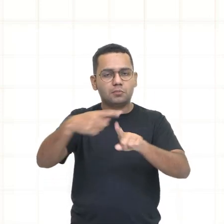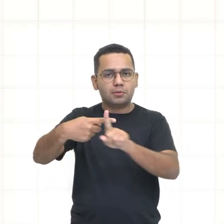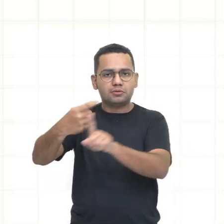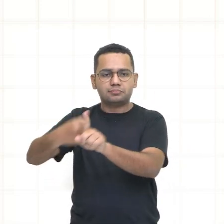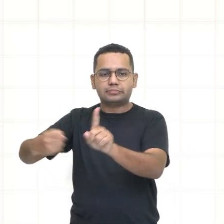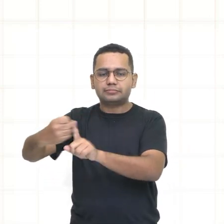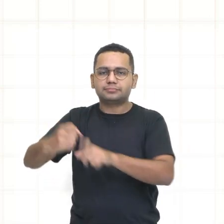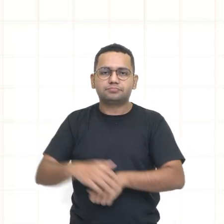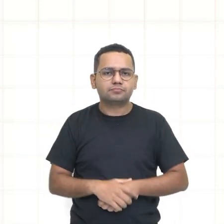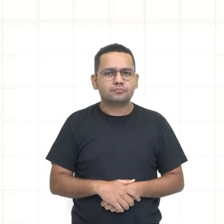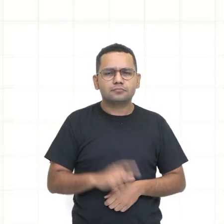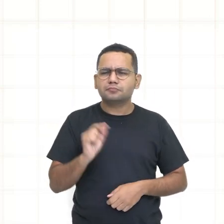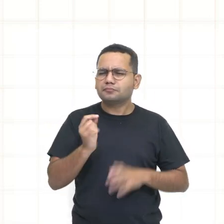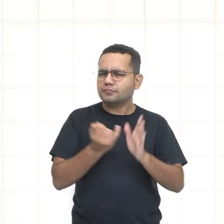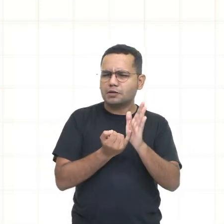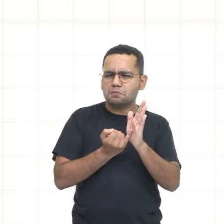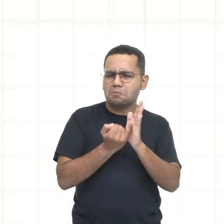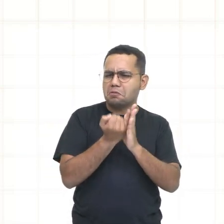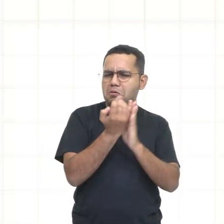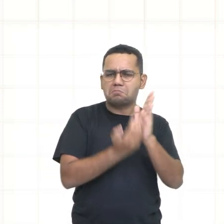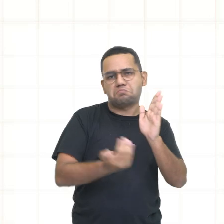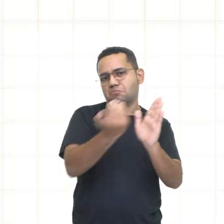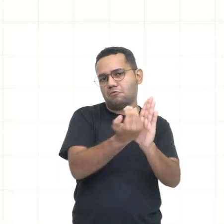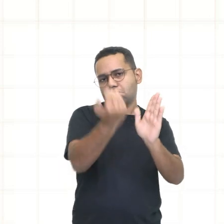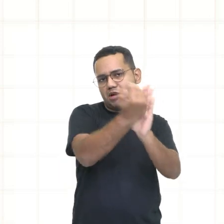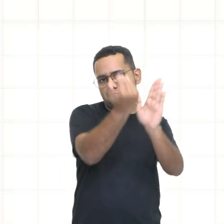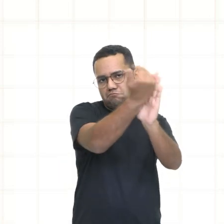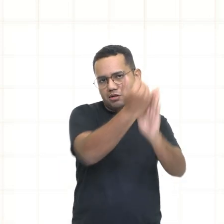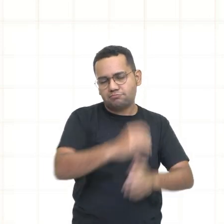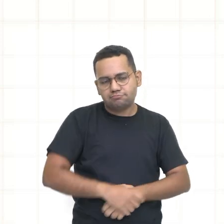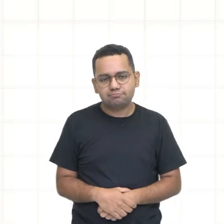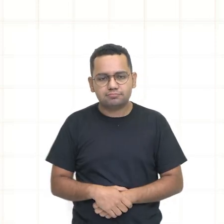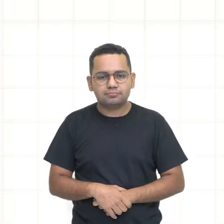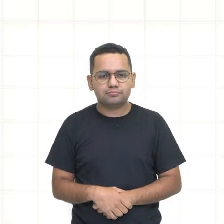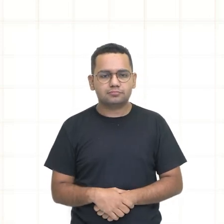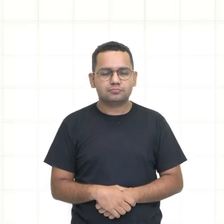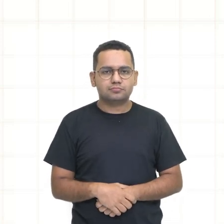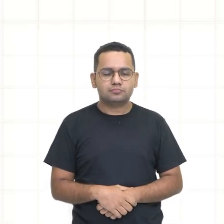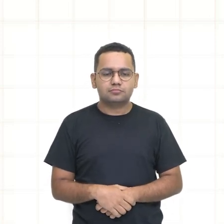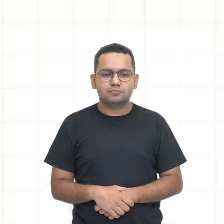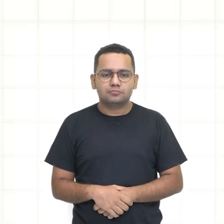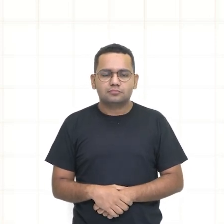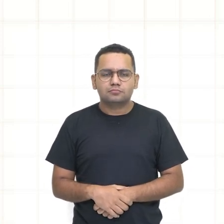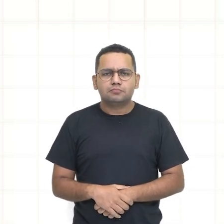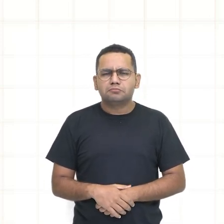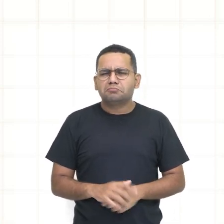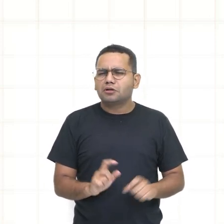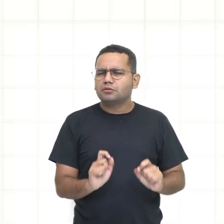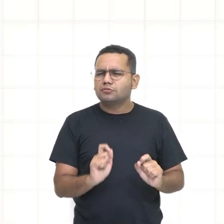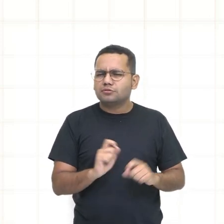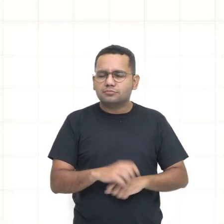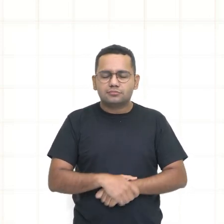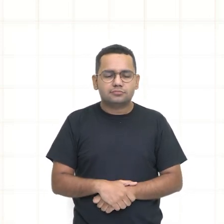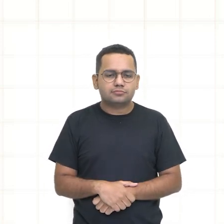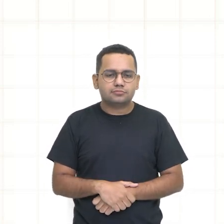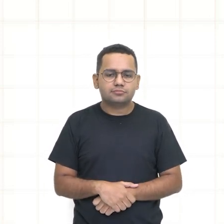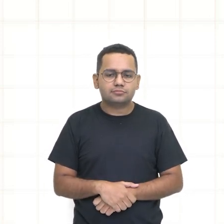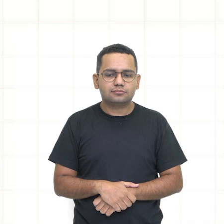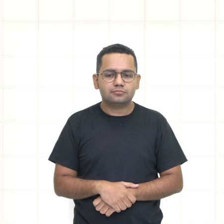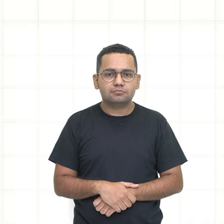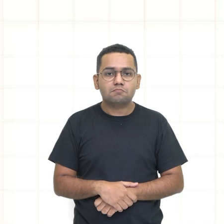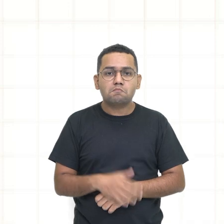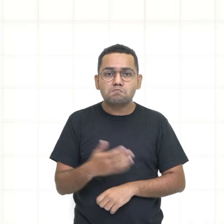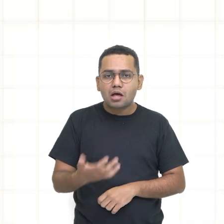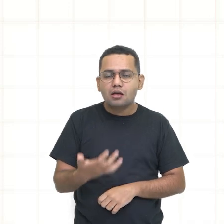social. Através de quê? Da inflação alta. Quando se fala de alta inflação, quer dizer o quê? Que os produtos, as